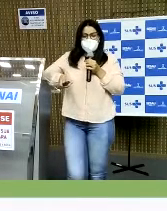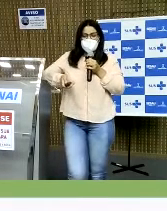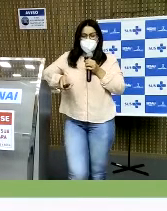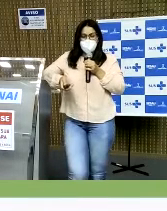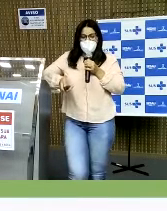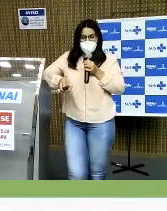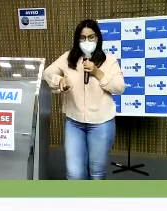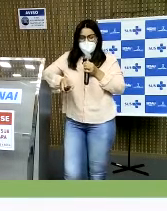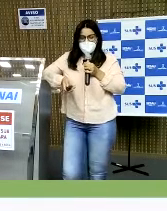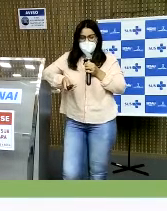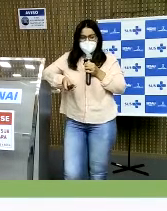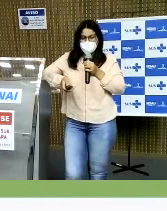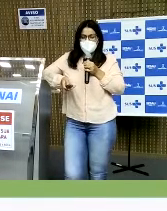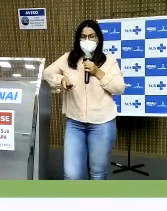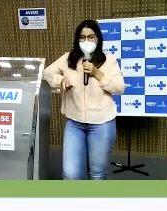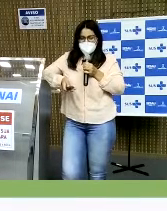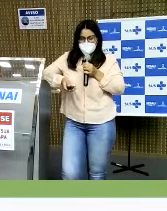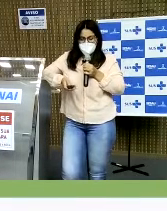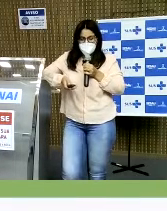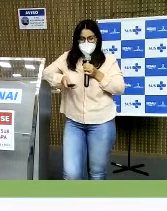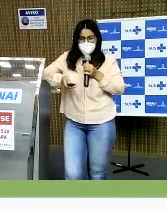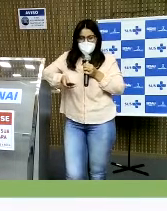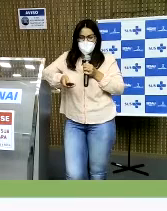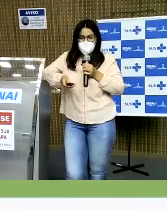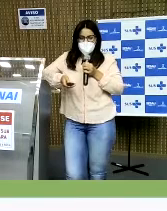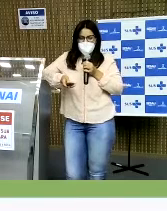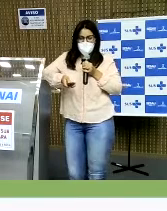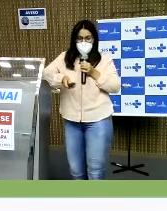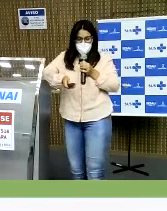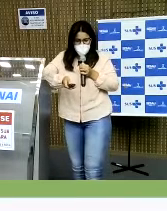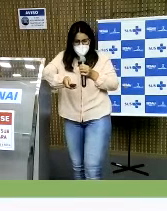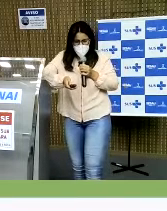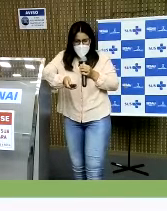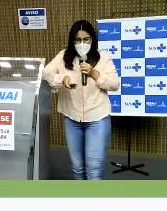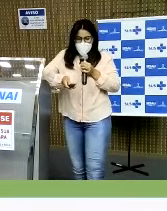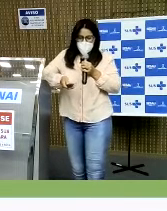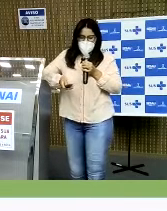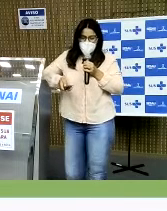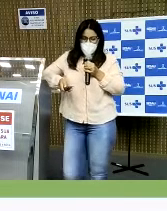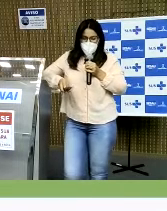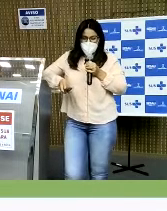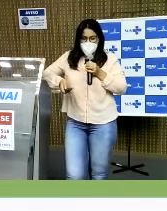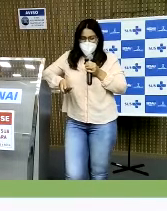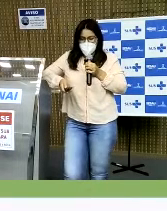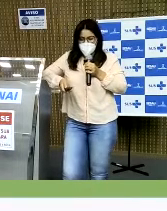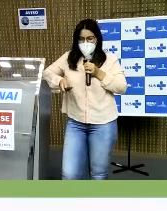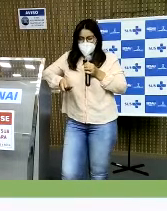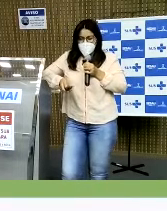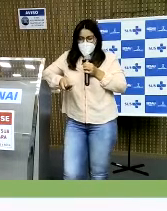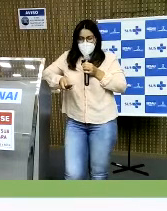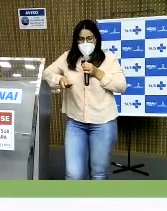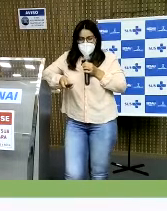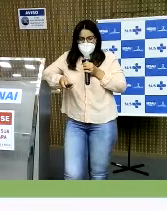Consultas médicas de enfermagem, visitas domiciliares aos homens entre 20 e 59 anos. Parâmetro 0,6